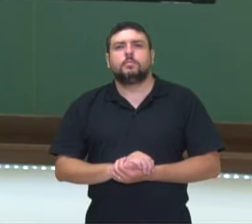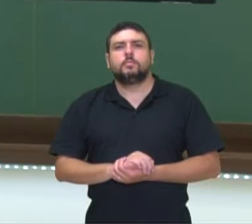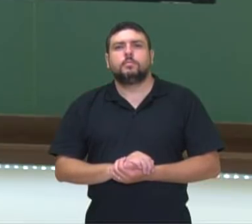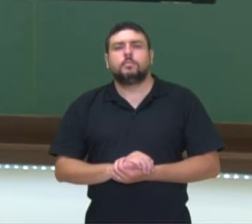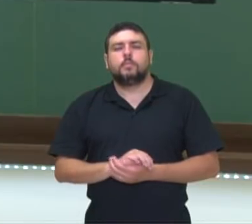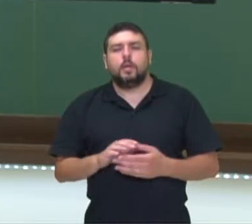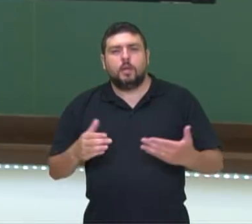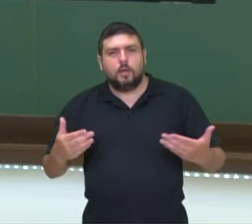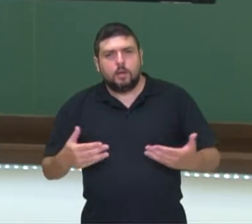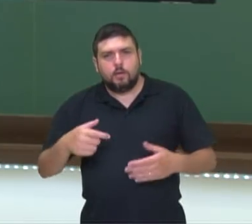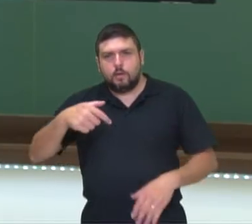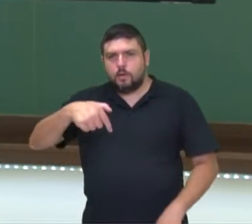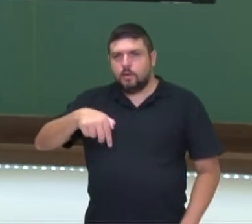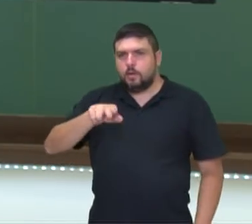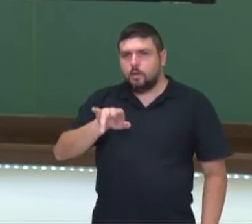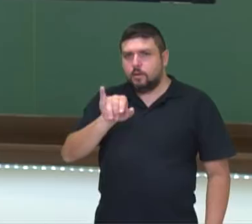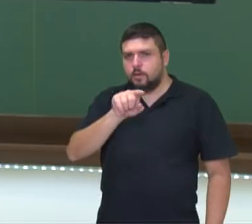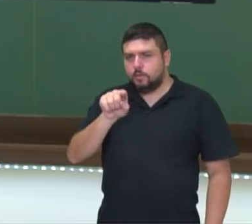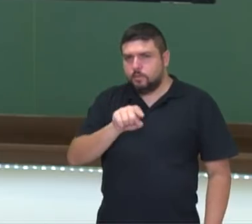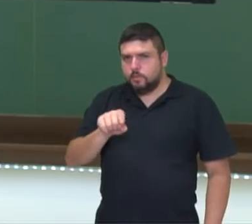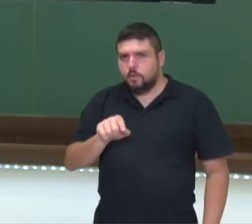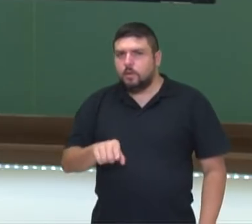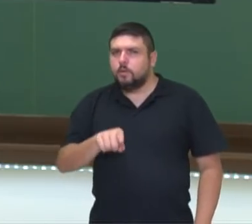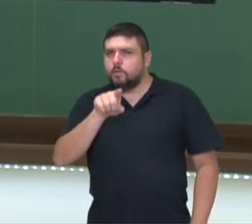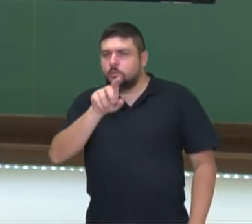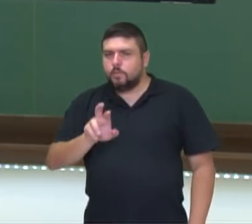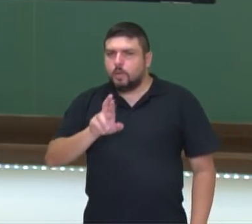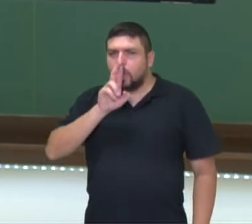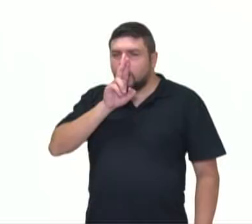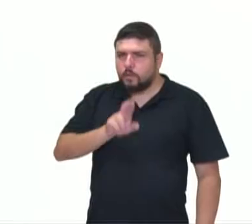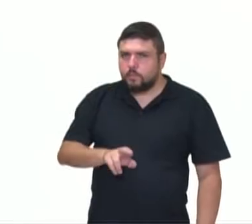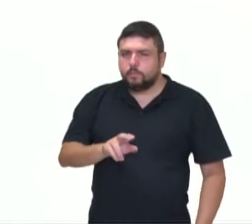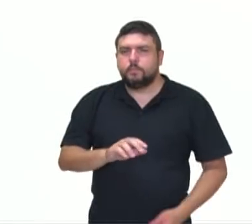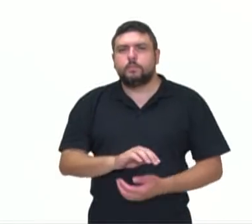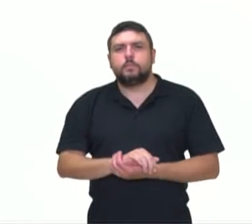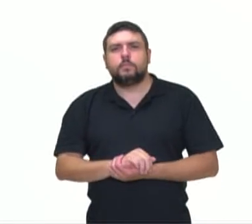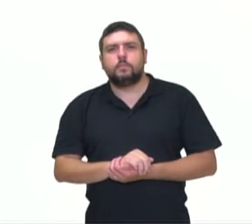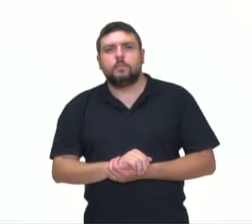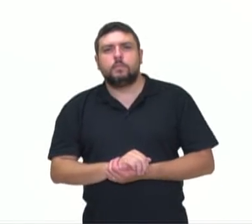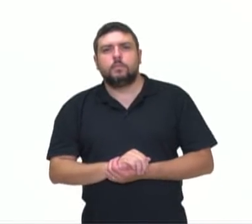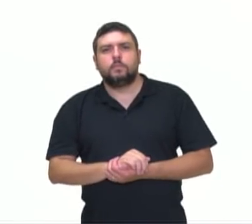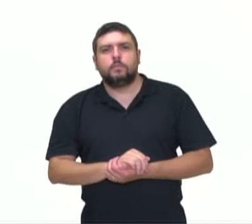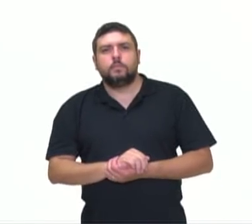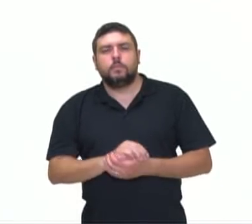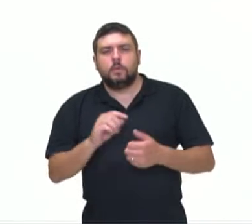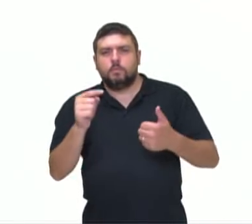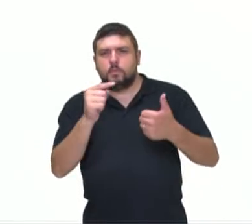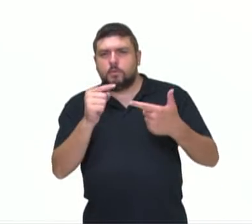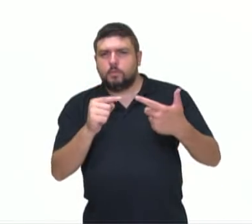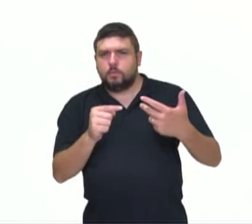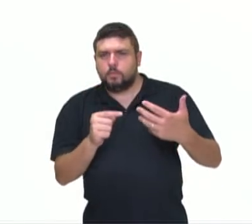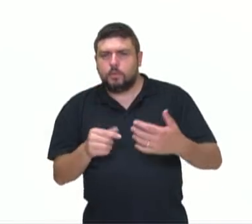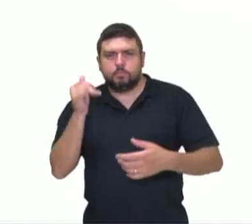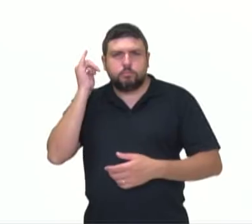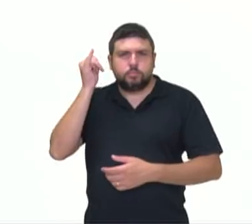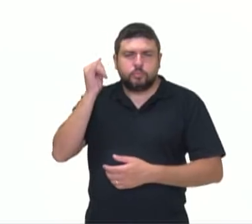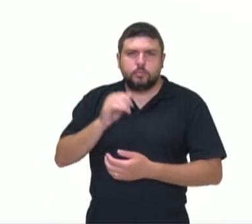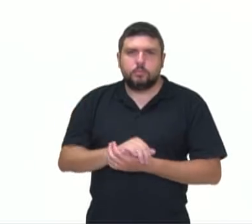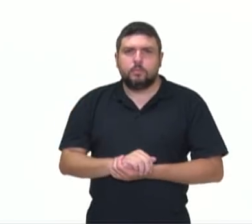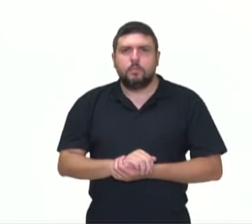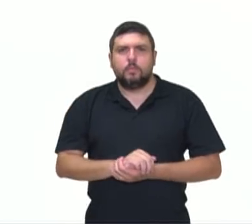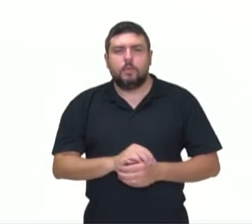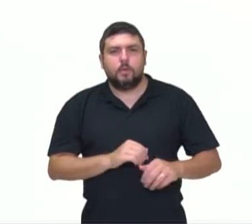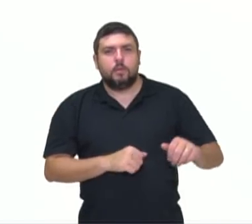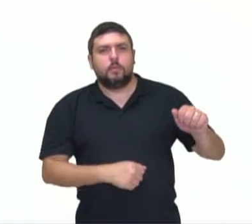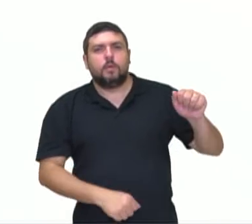Agora temos um quiz, preste atenção, que você irá respondê-lo. Os elementos fundamentais da narrativa são: letra A,